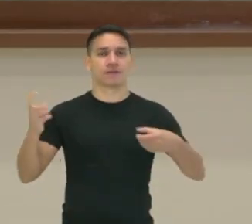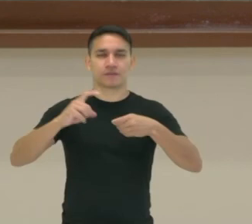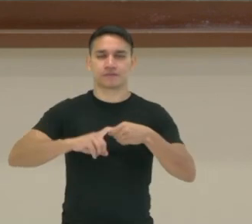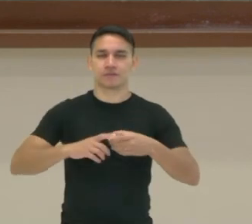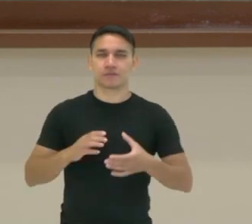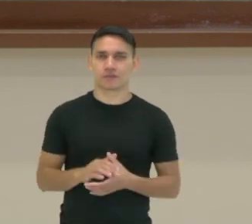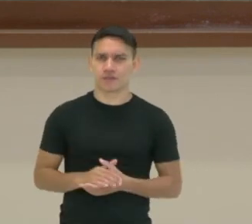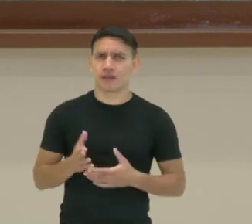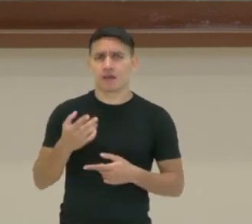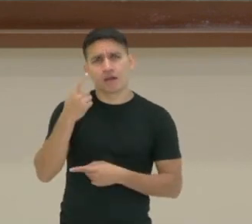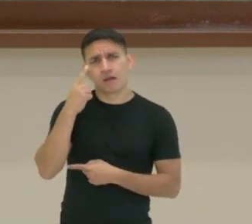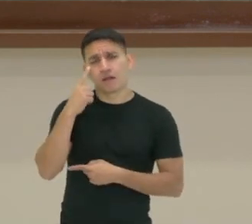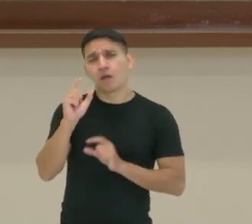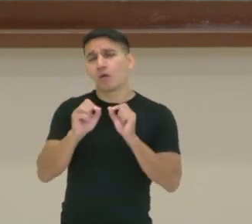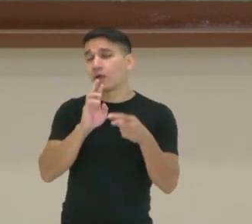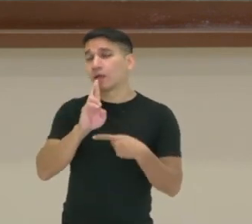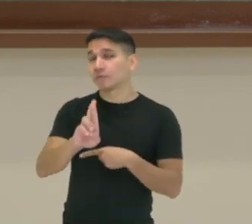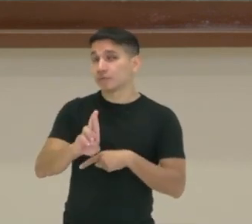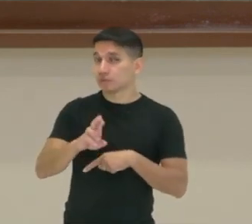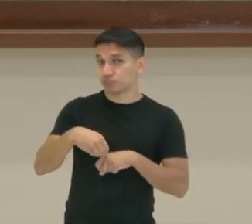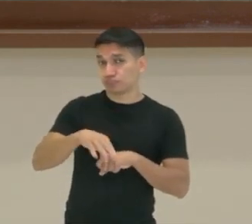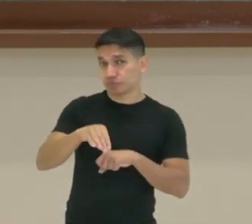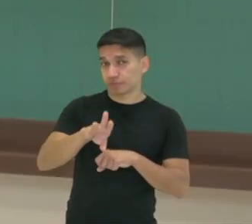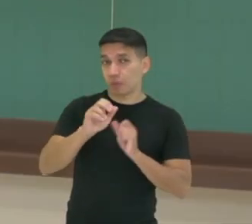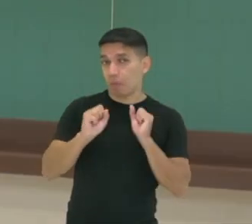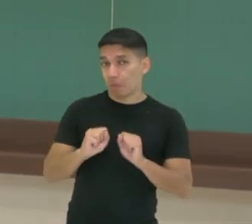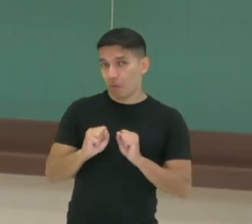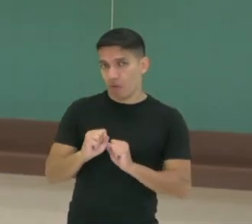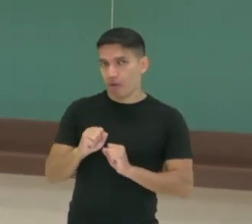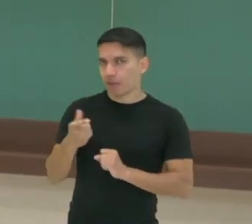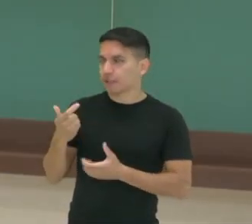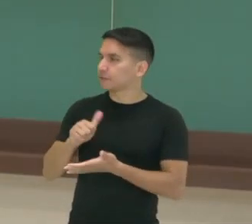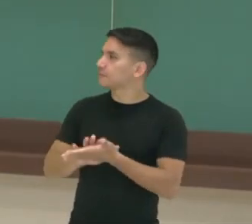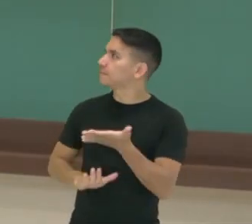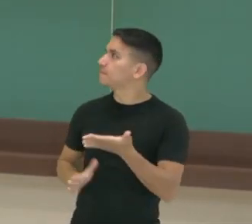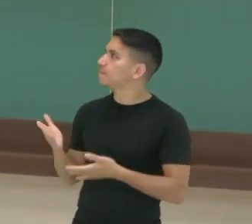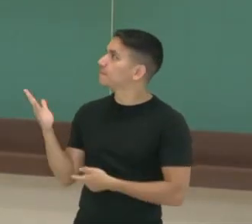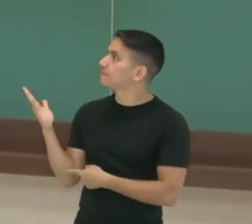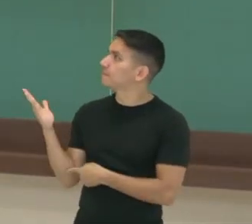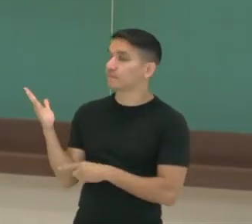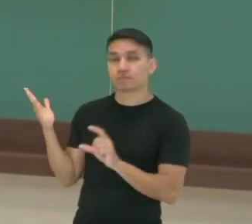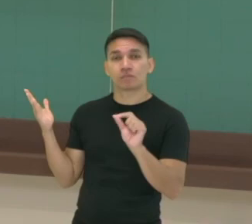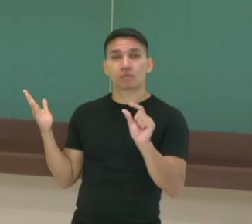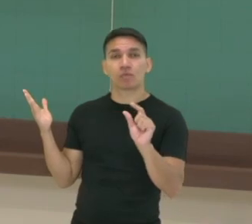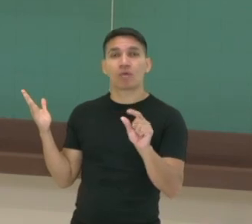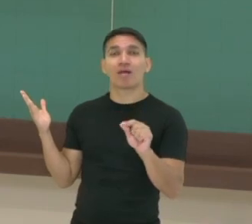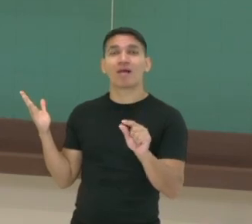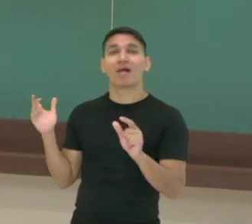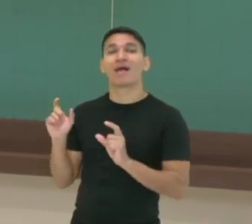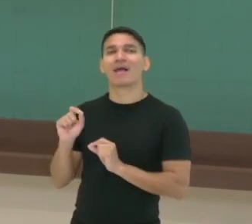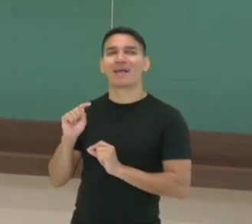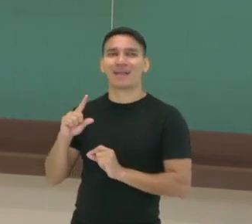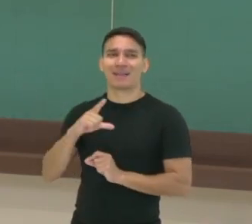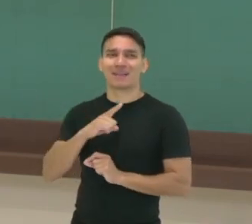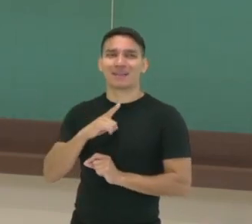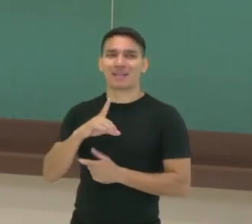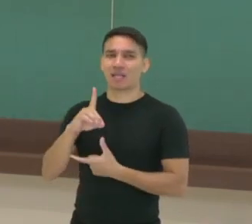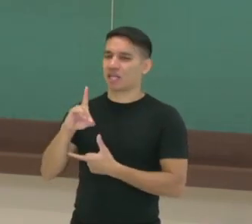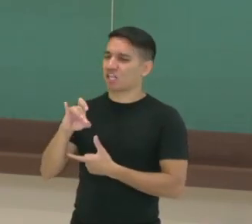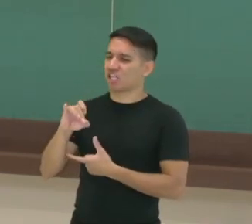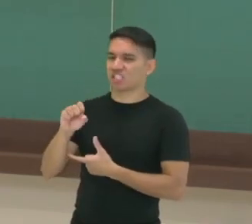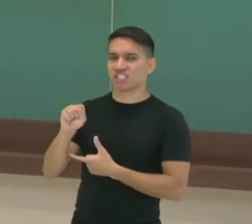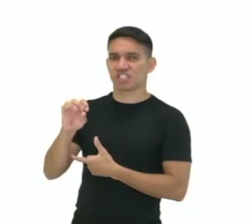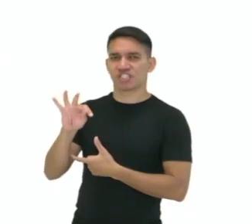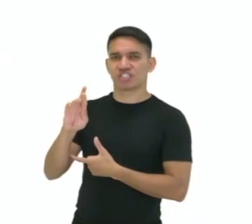Retornamos. Vamos dar uma olhada na resposta esperada desta atividade? Então, a distrofia muscular de